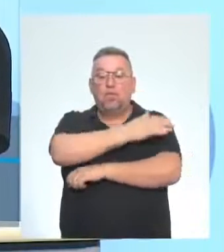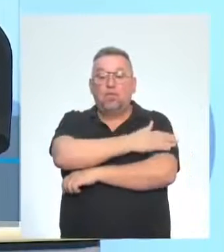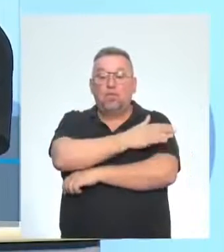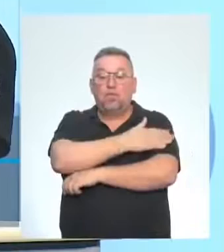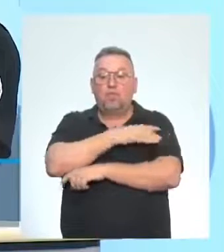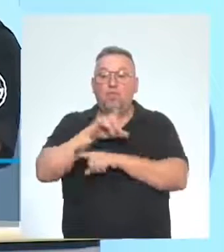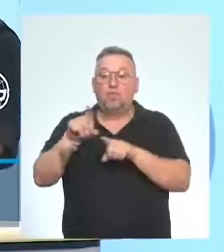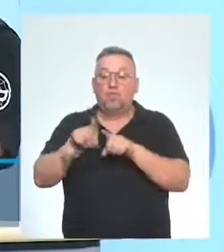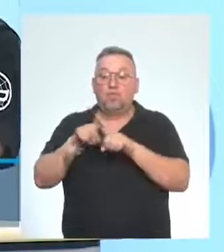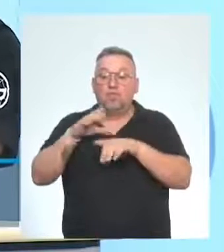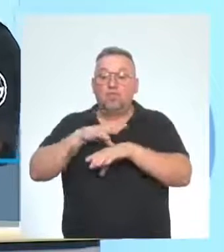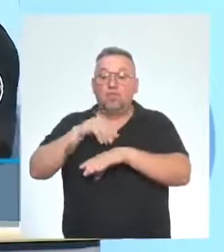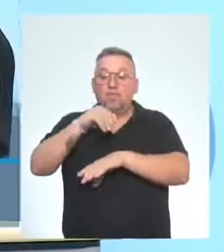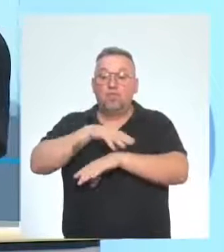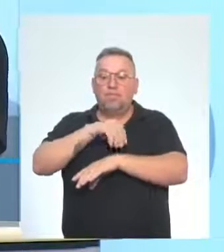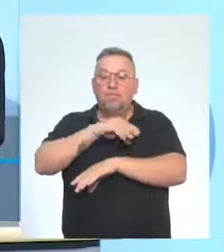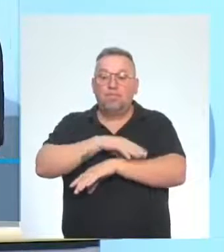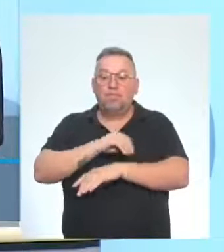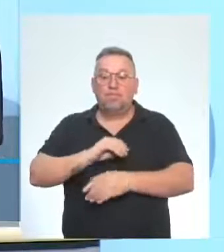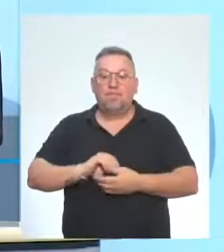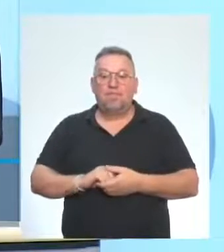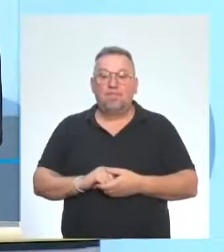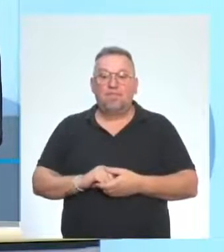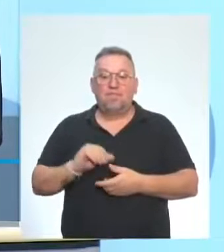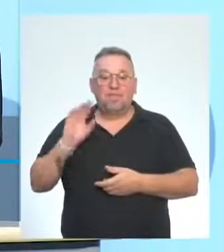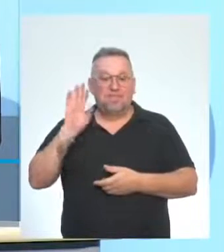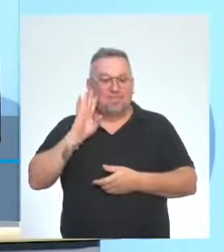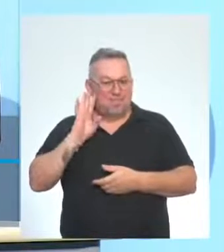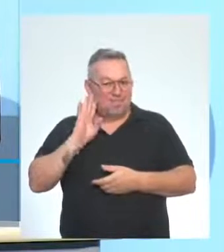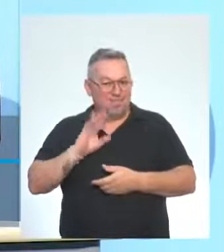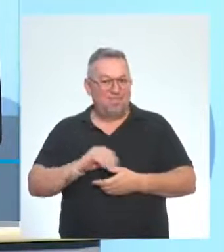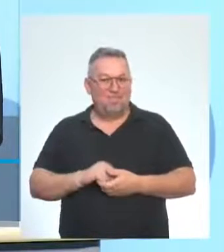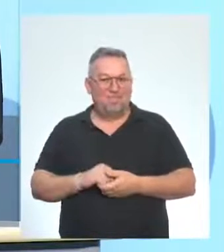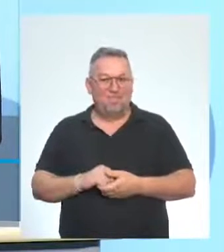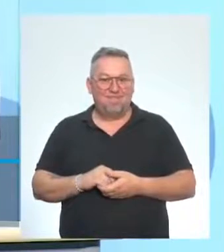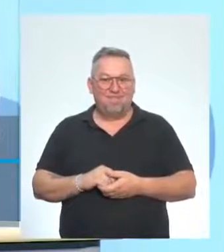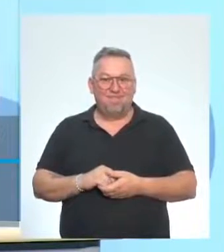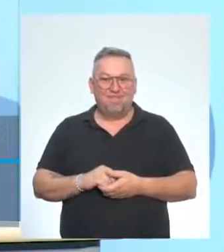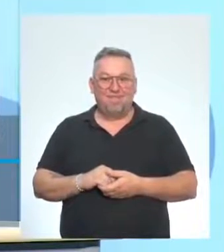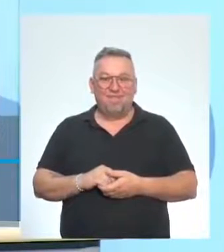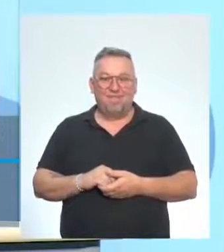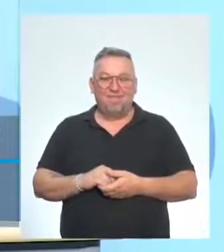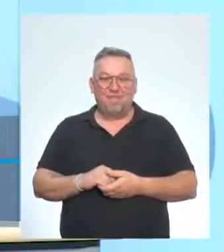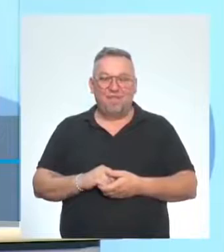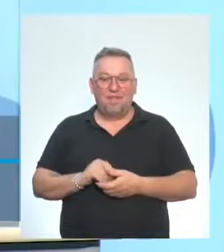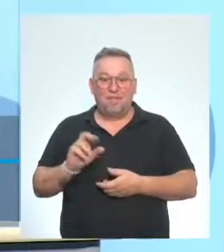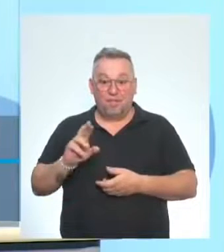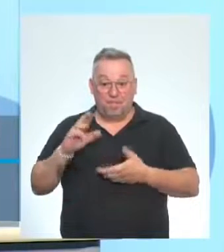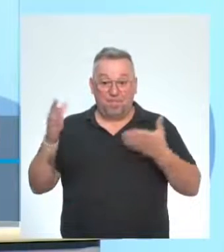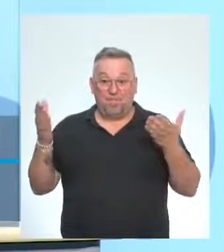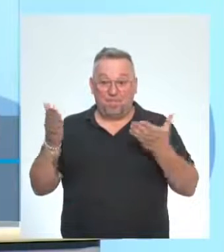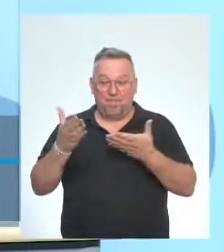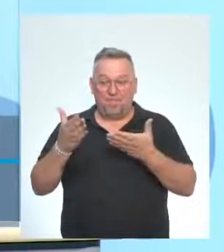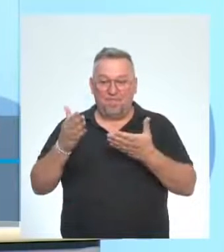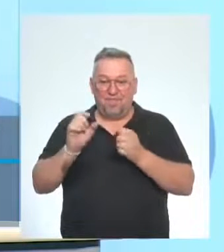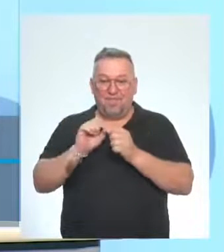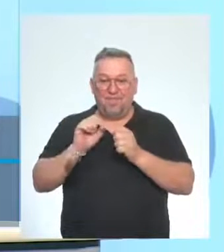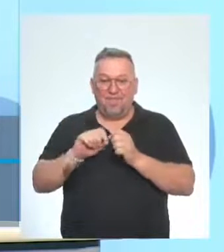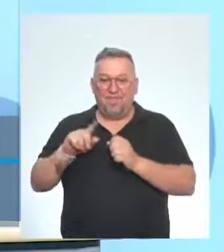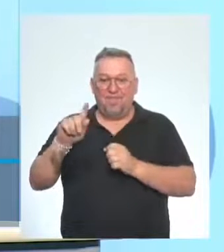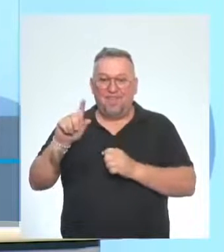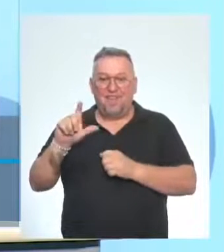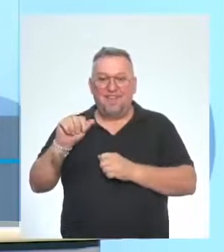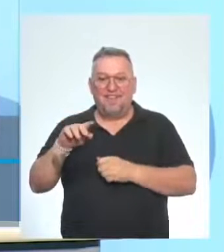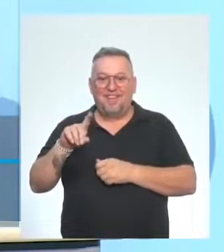e pelos, né? Achei muito, Maravilhoso. só queria comentar, achei muito legal. Sim. Da resposta aí, né, no caso das